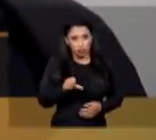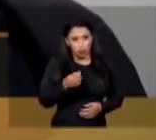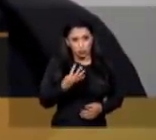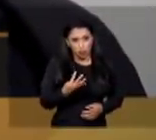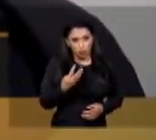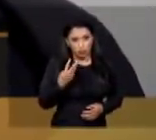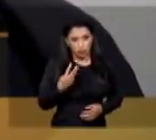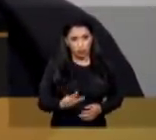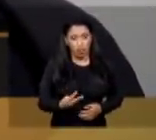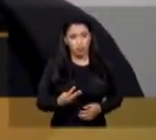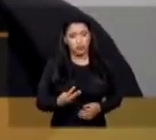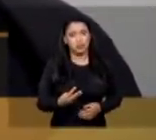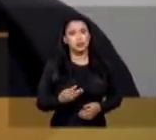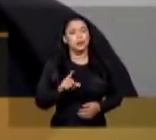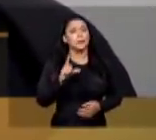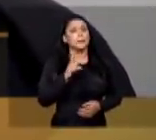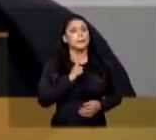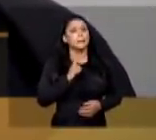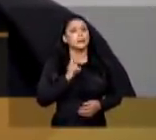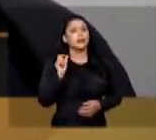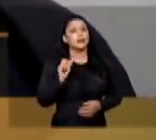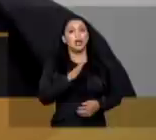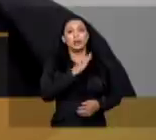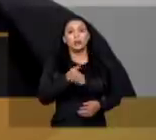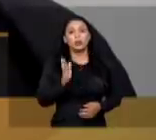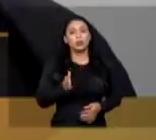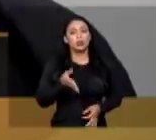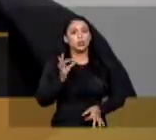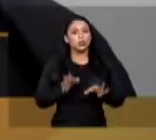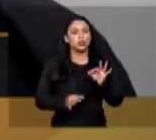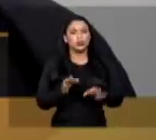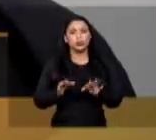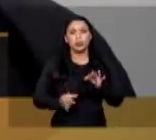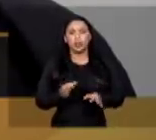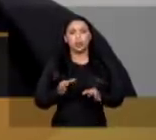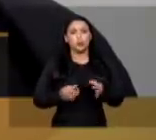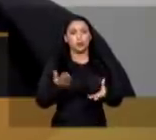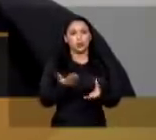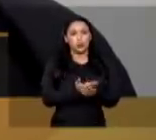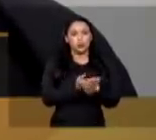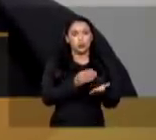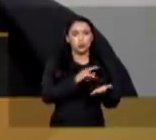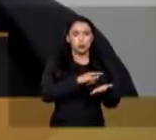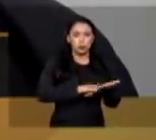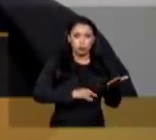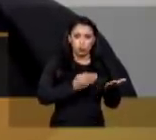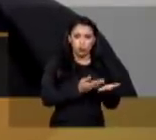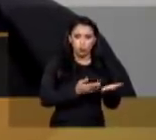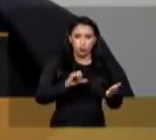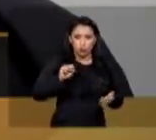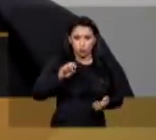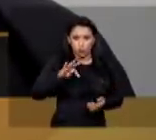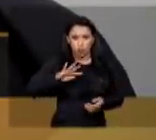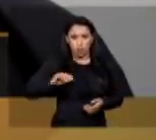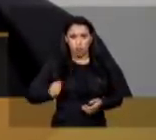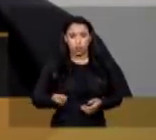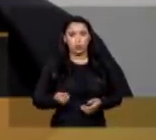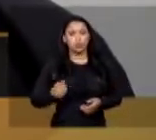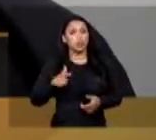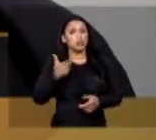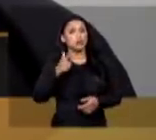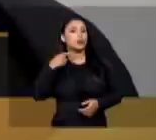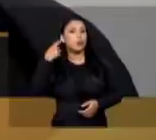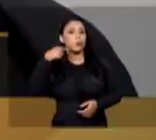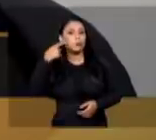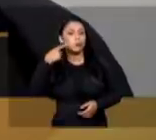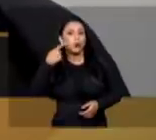190.943, impugna-se nulidade em julgamento de embargos de declaração no STJ em razão da ausência do advogado e a